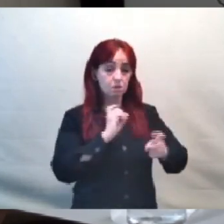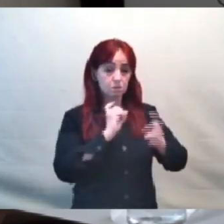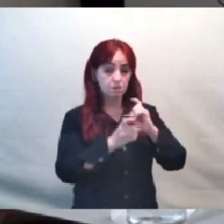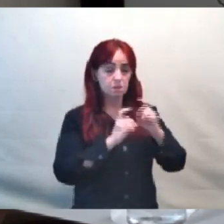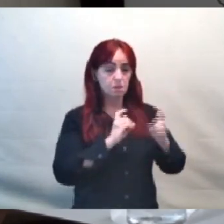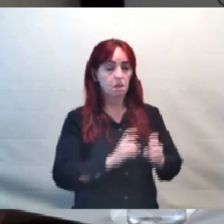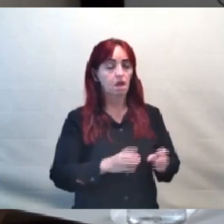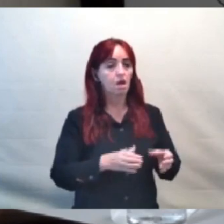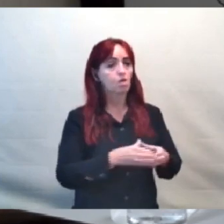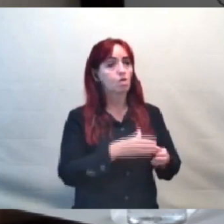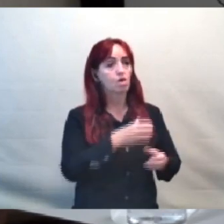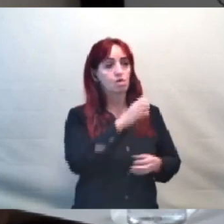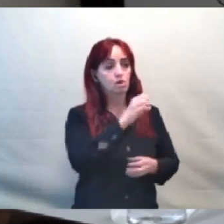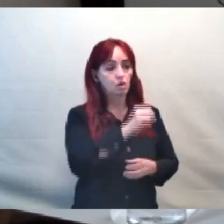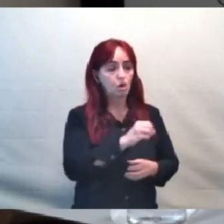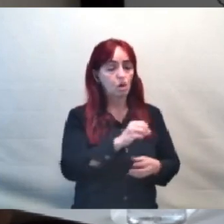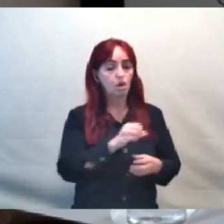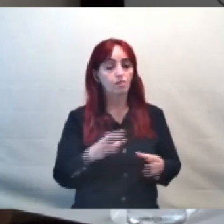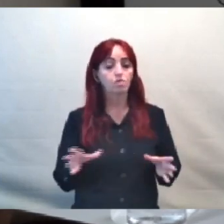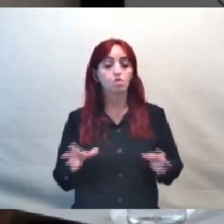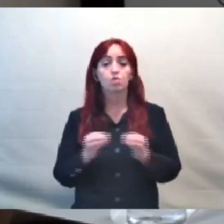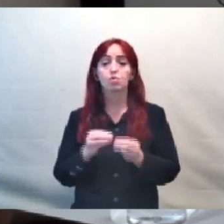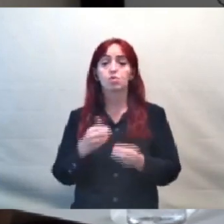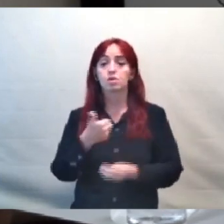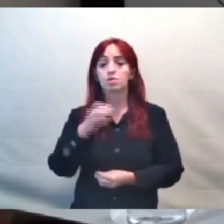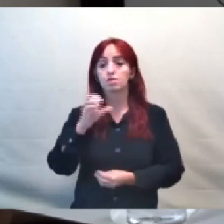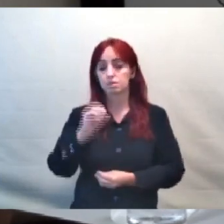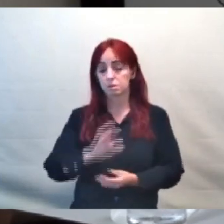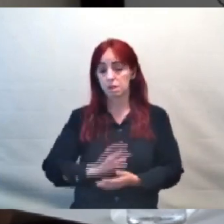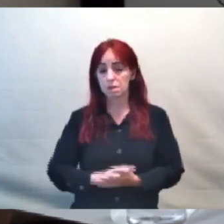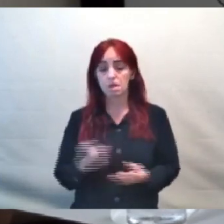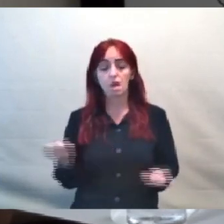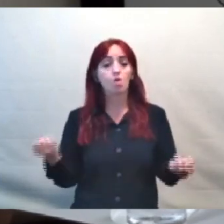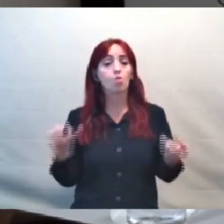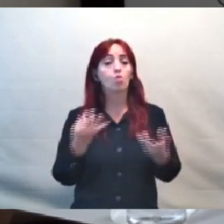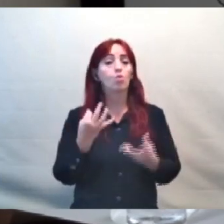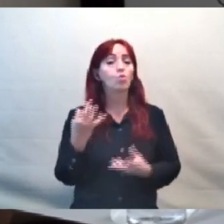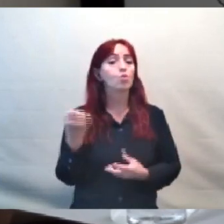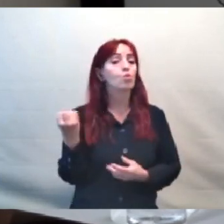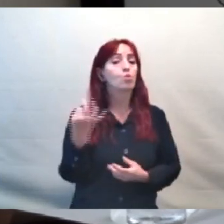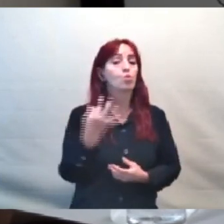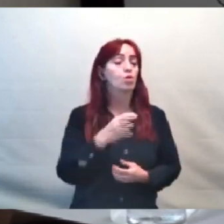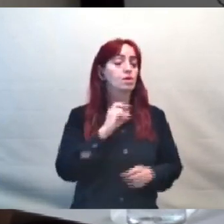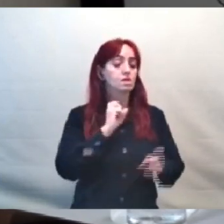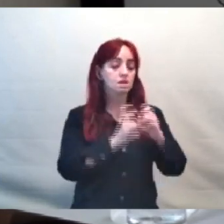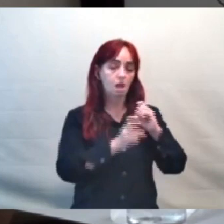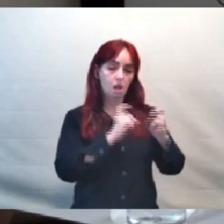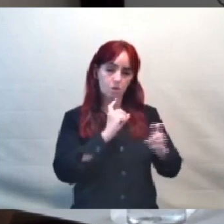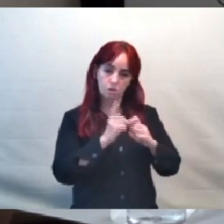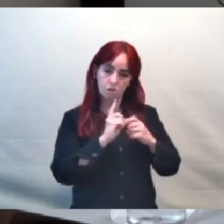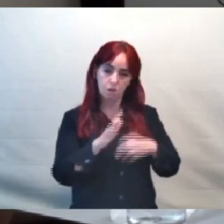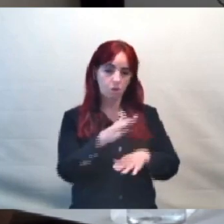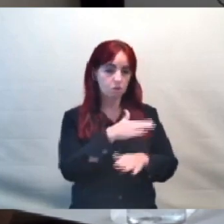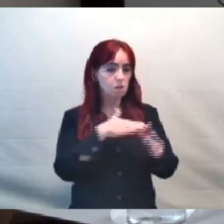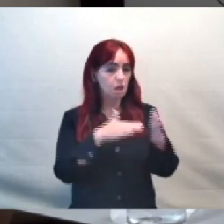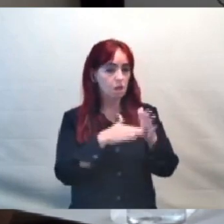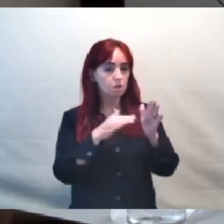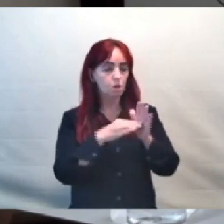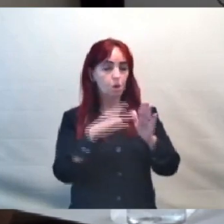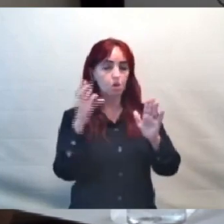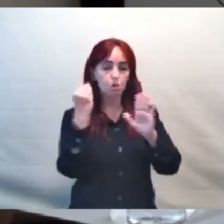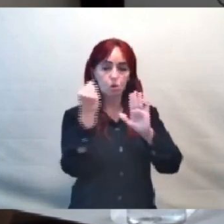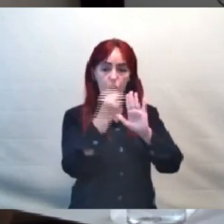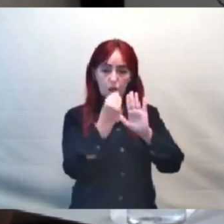10. Tá? Quantidade de reuniões de comissões permanentes estão todas colocadas também. A administração